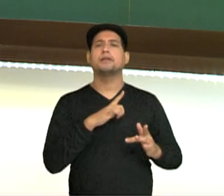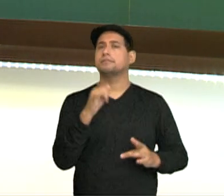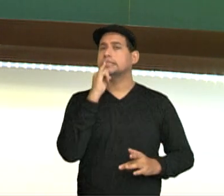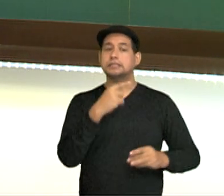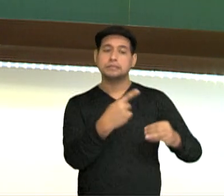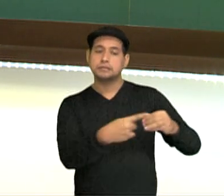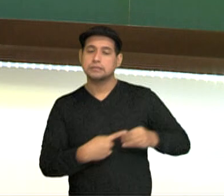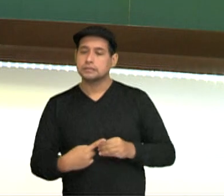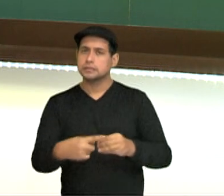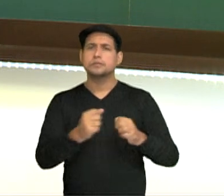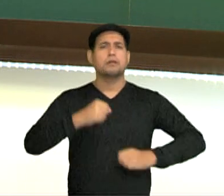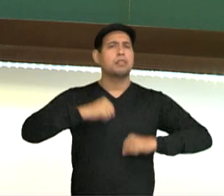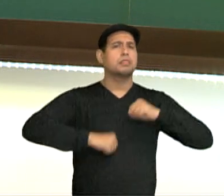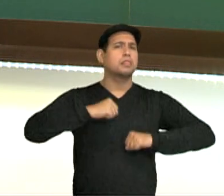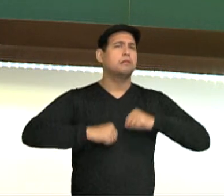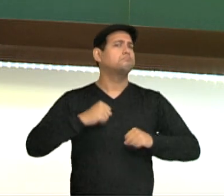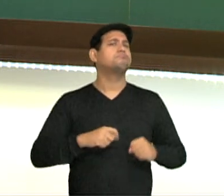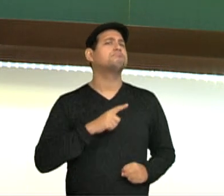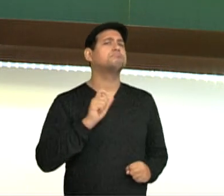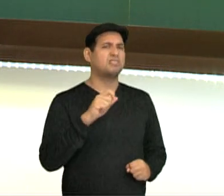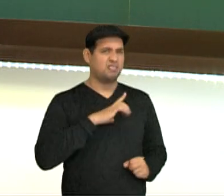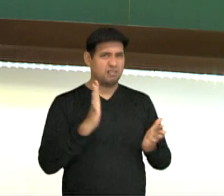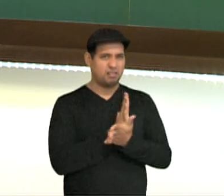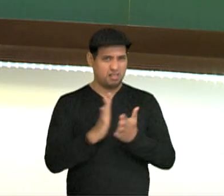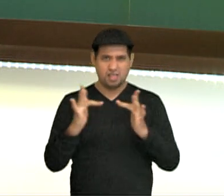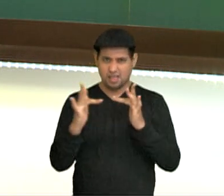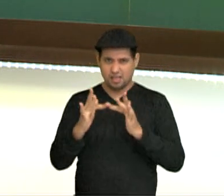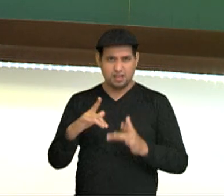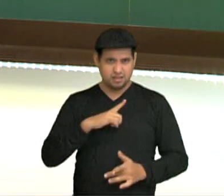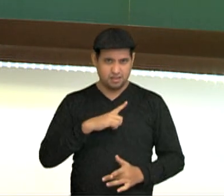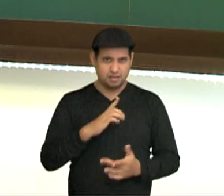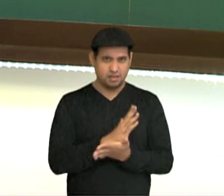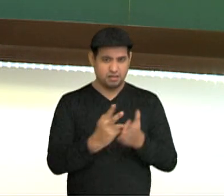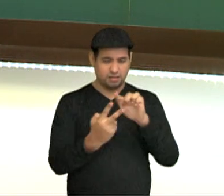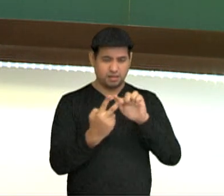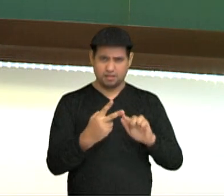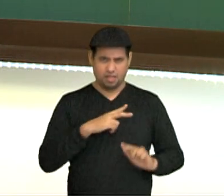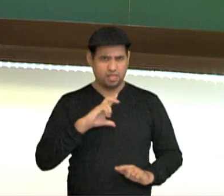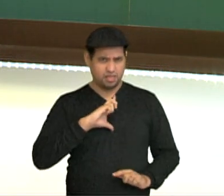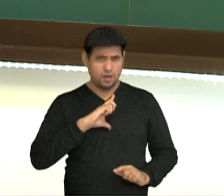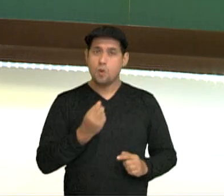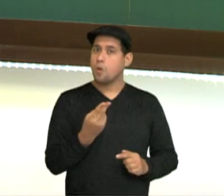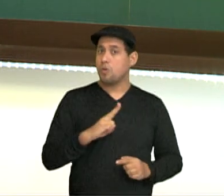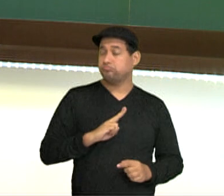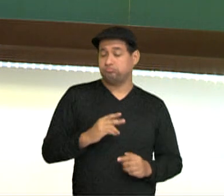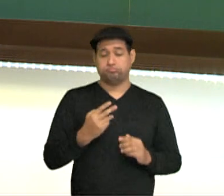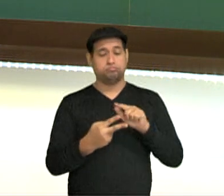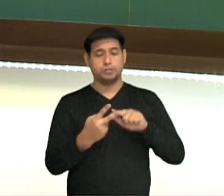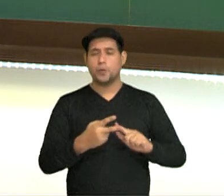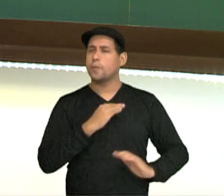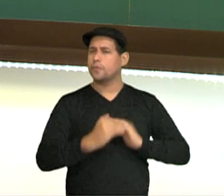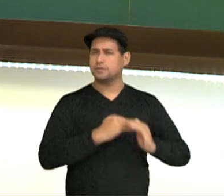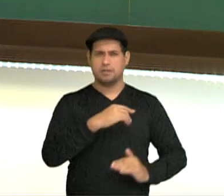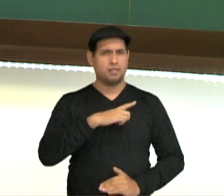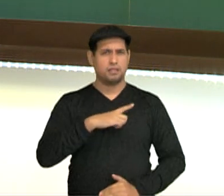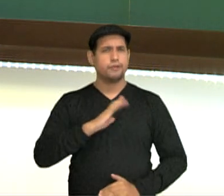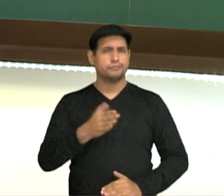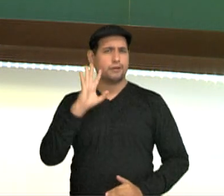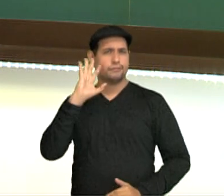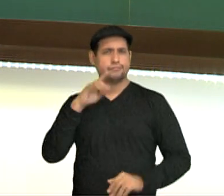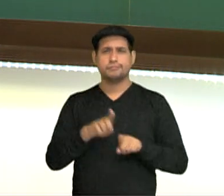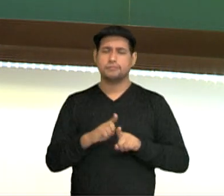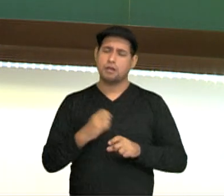e a industrialização? Se existe alguma relação entre esses dois fenômenos ou entre esses dois processos que